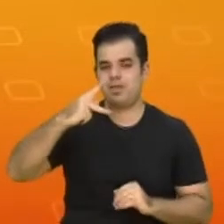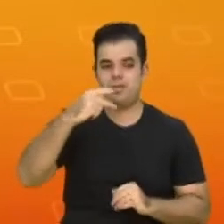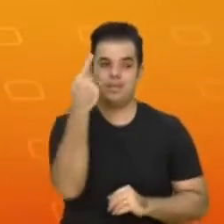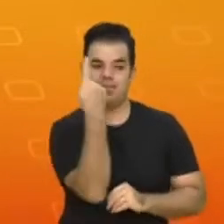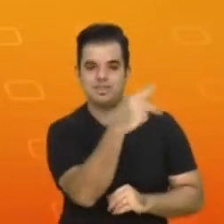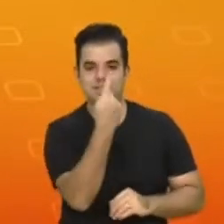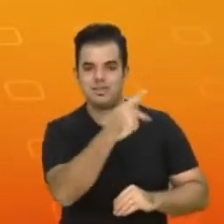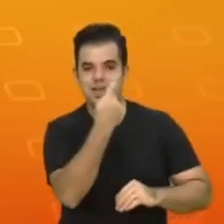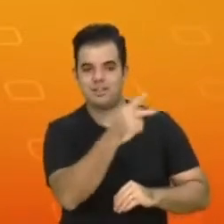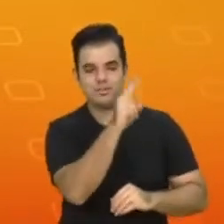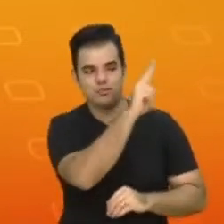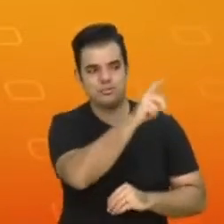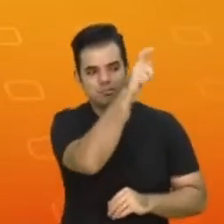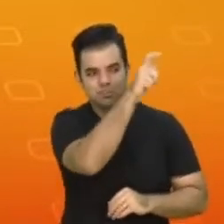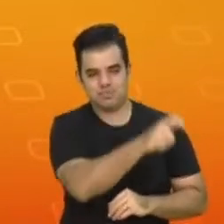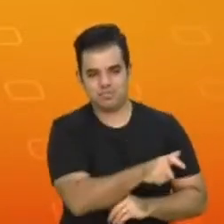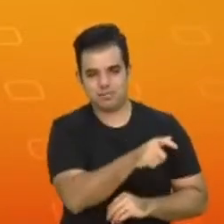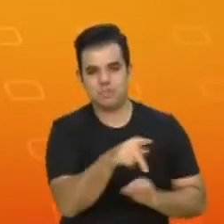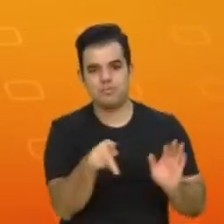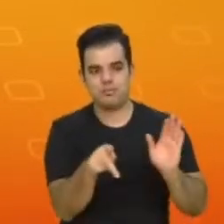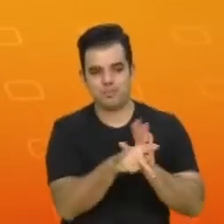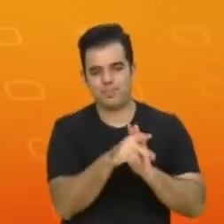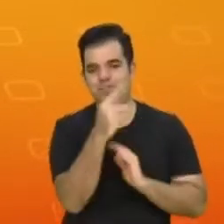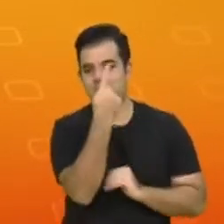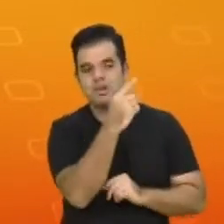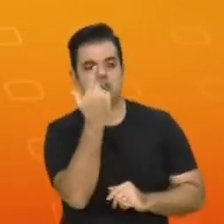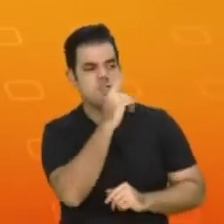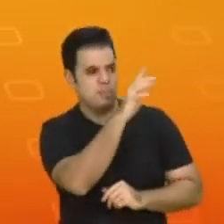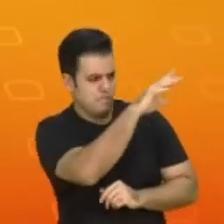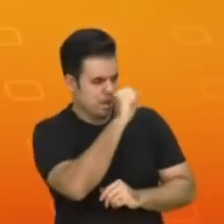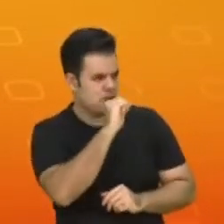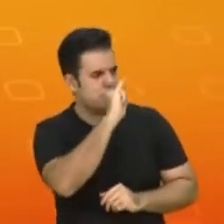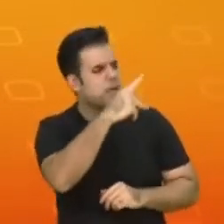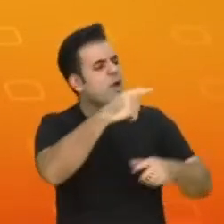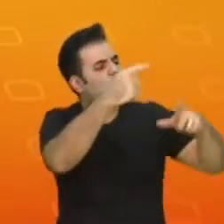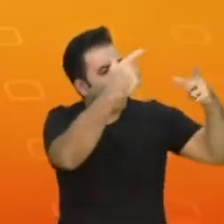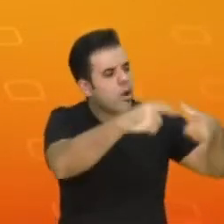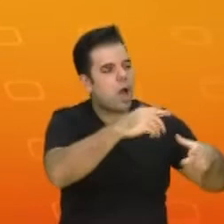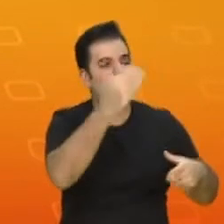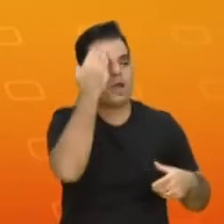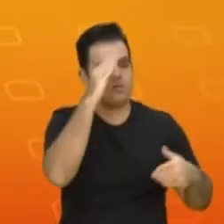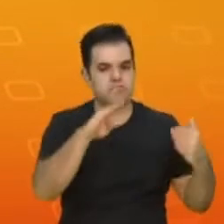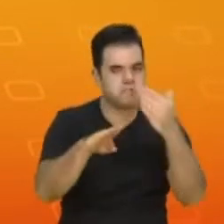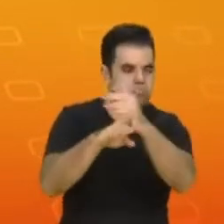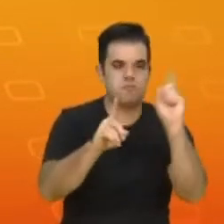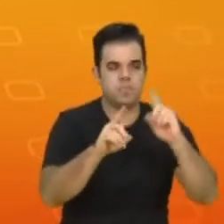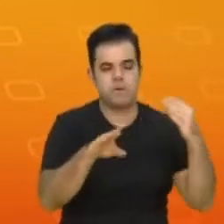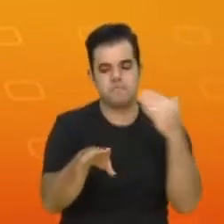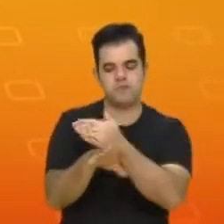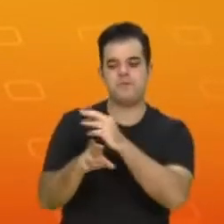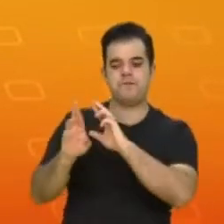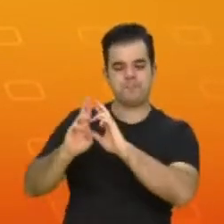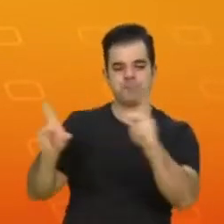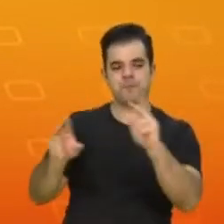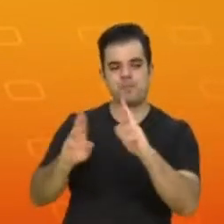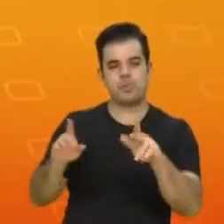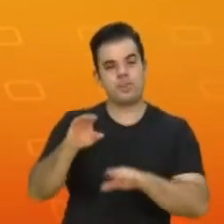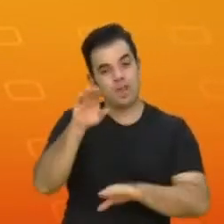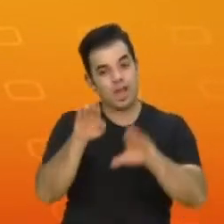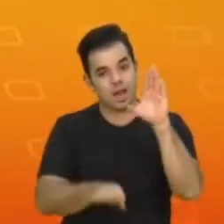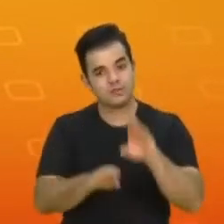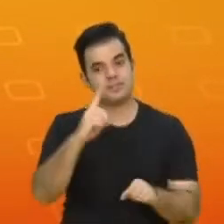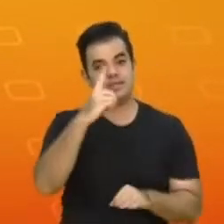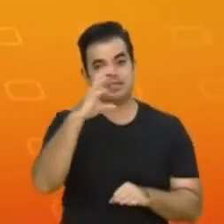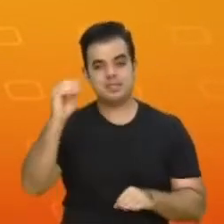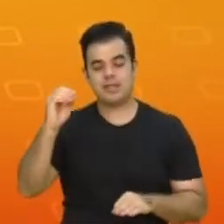que é reportado ali pela operadora, né? Então a gente acaba usando isso como base. Em alguns casos não é 100%, tá, em alguns